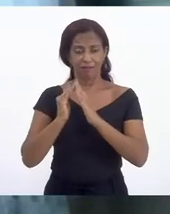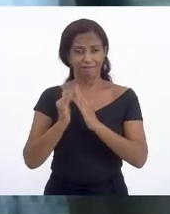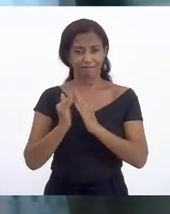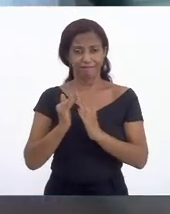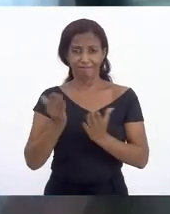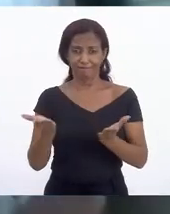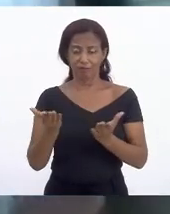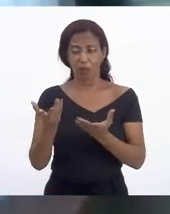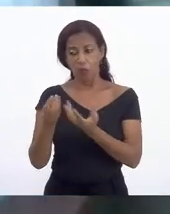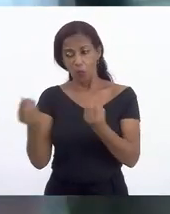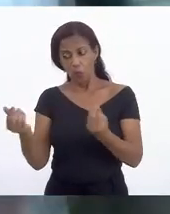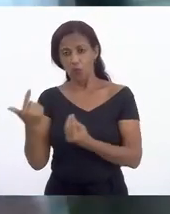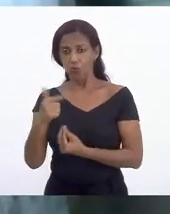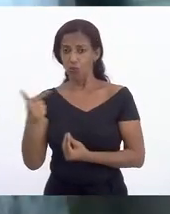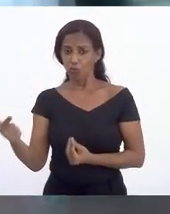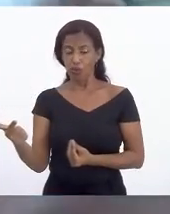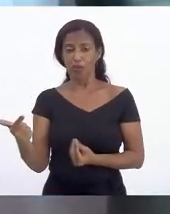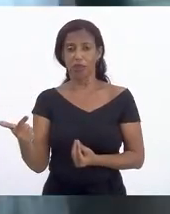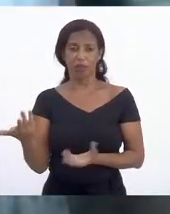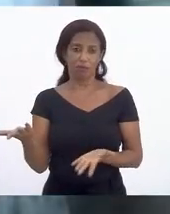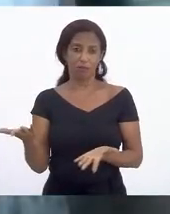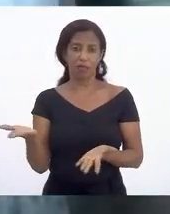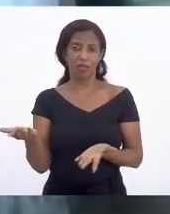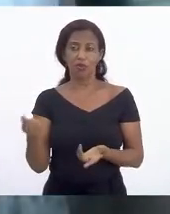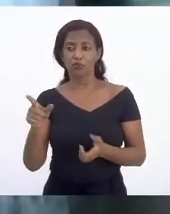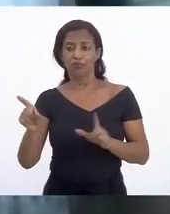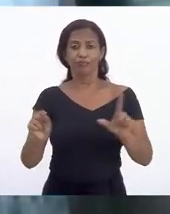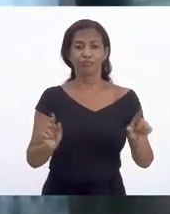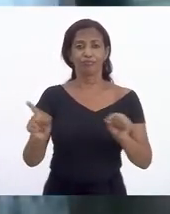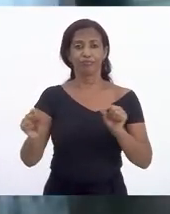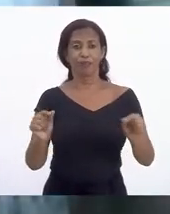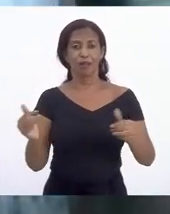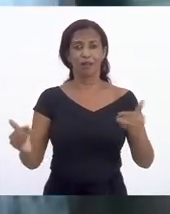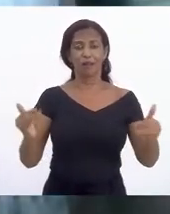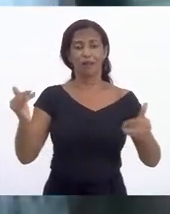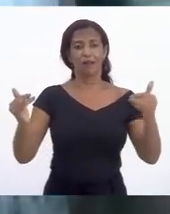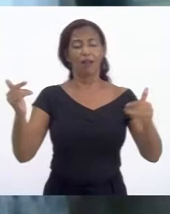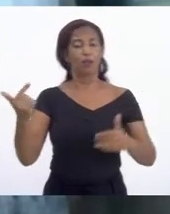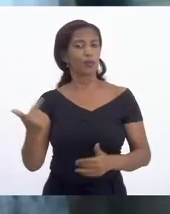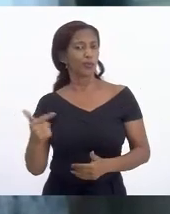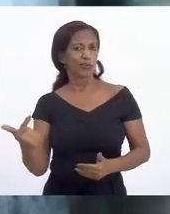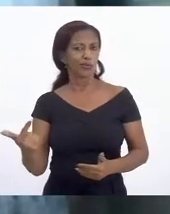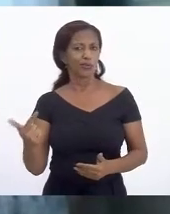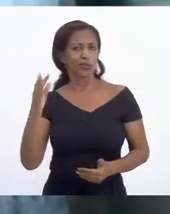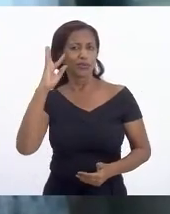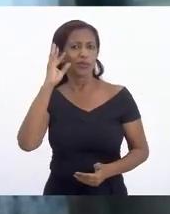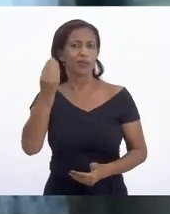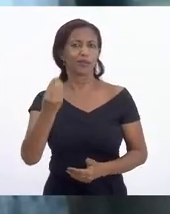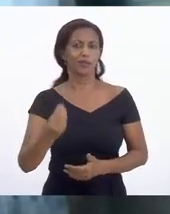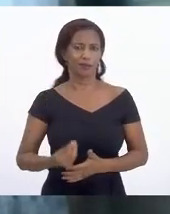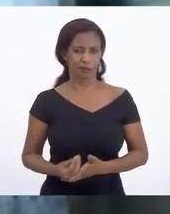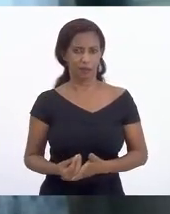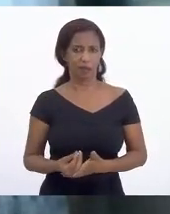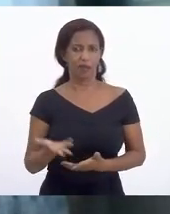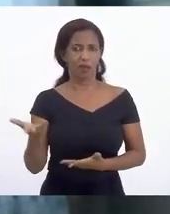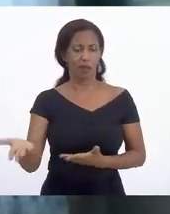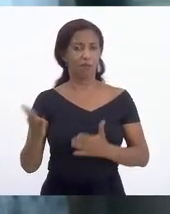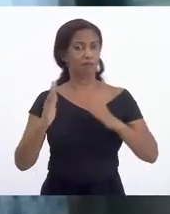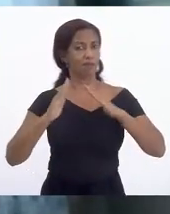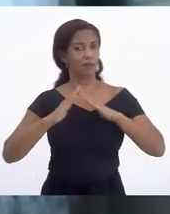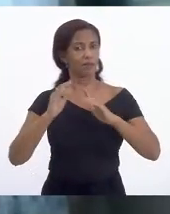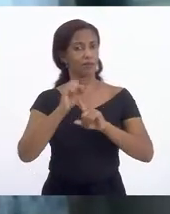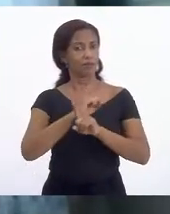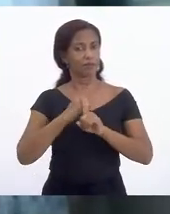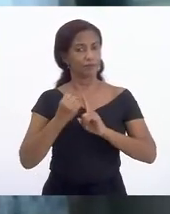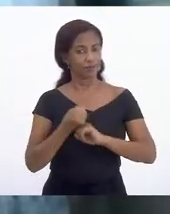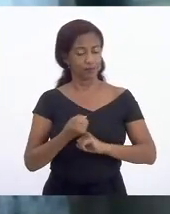Quer dizer, muitos já não tinham, mas ficaram sem uma alternativa progressiva de resolver a questão da habitação